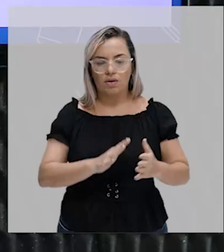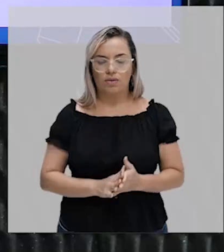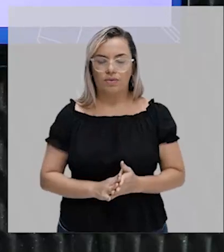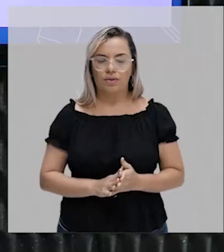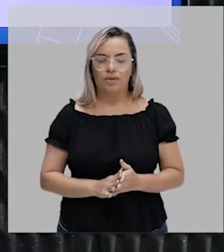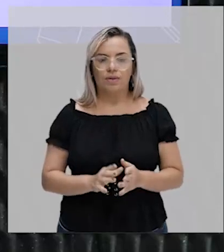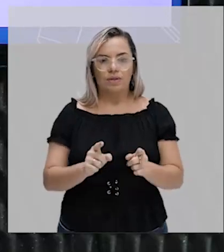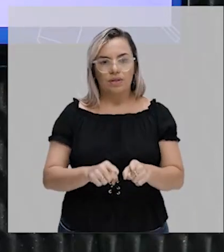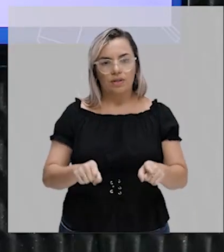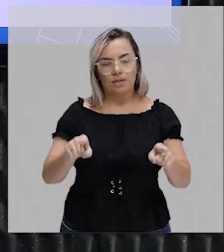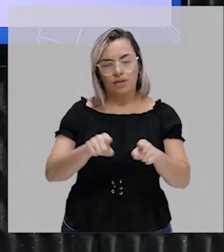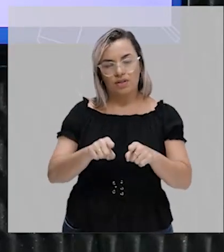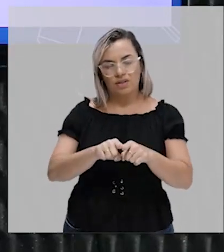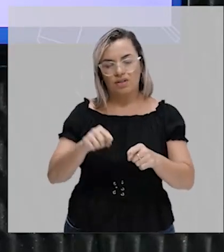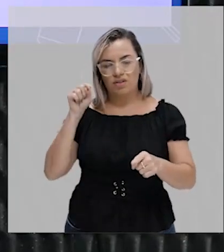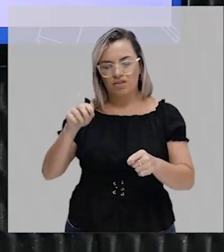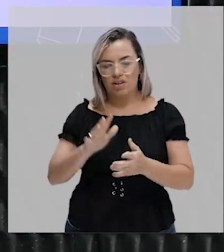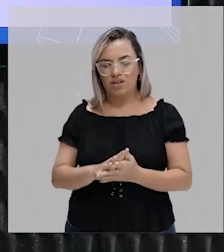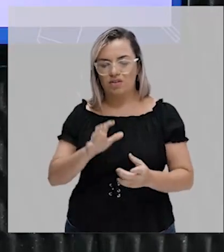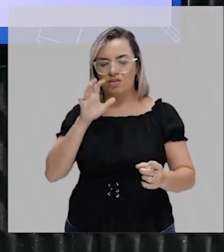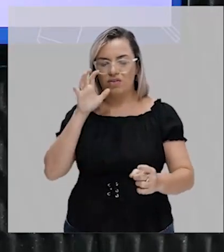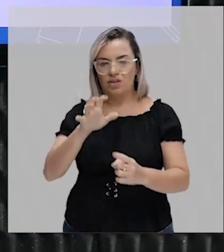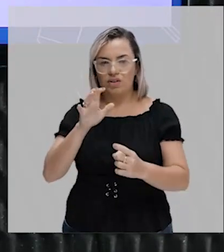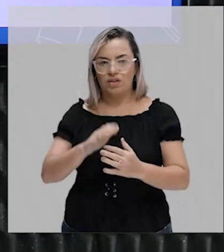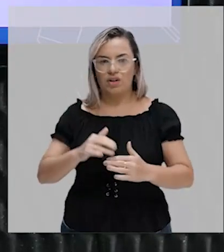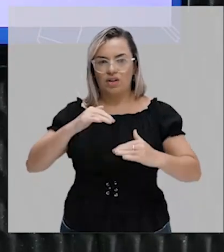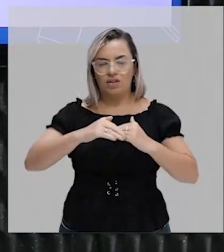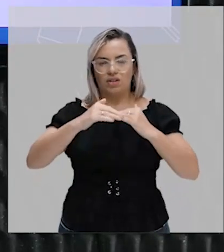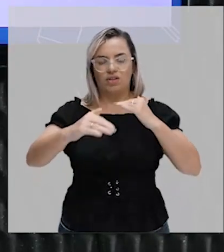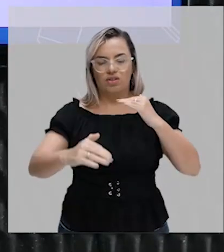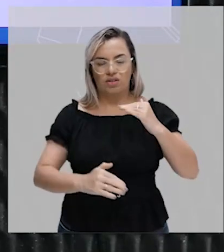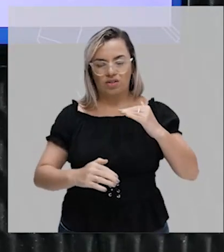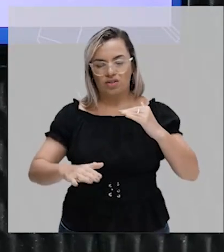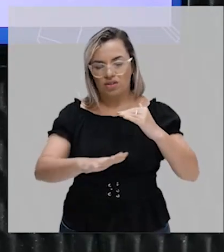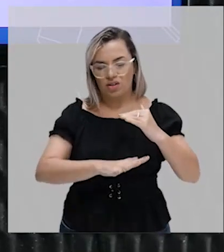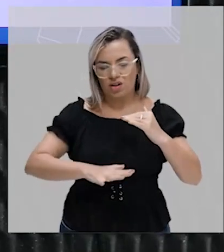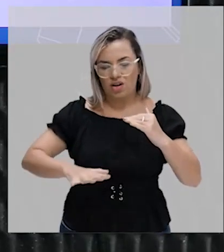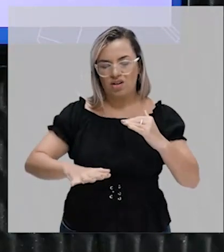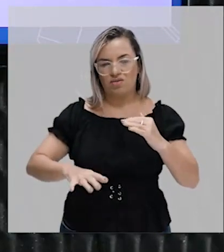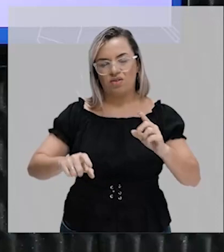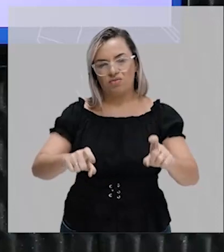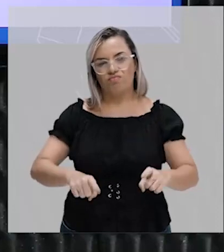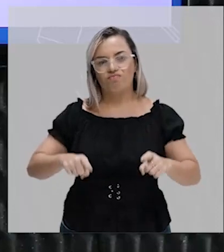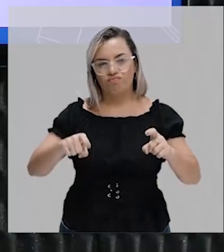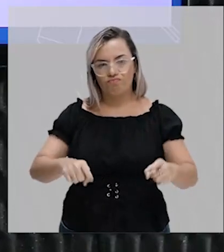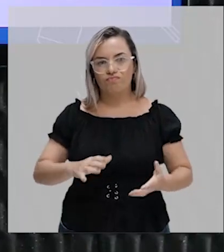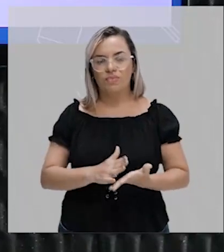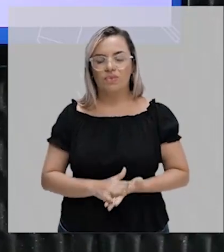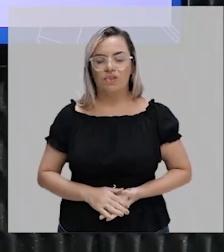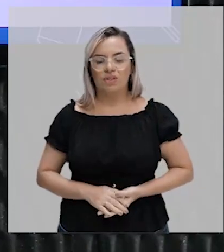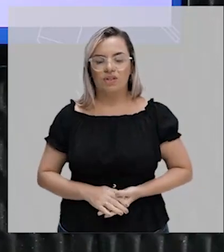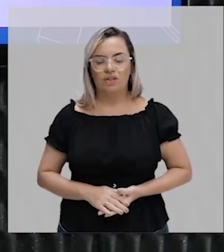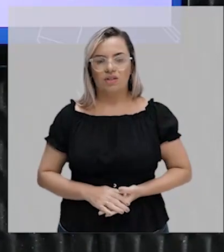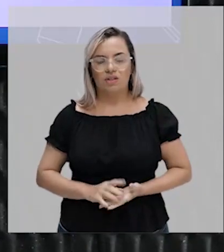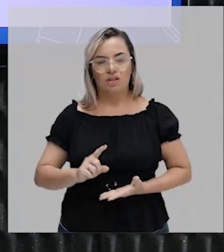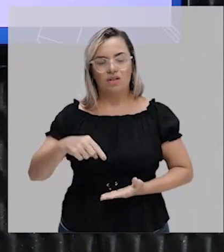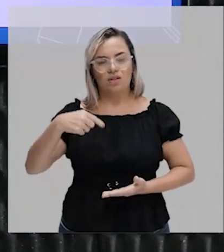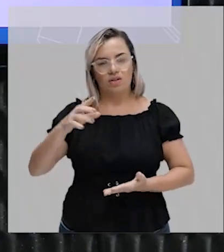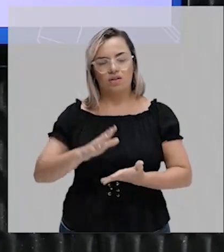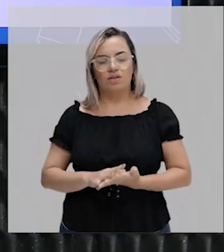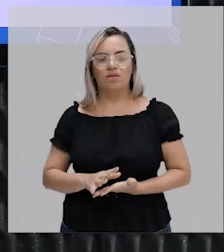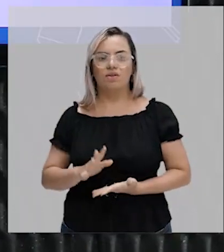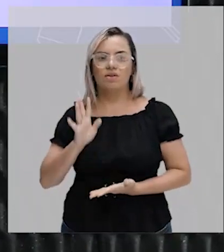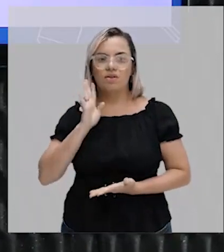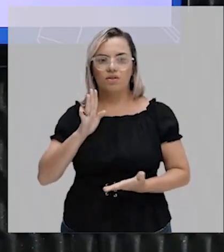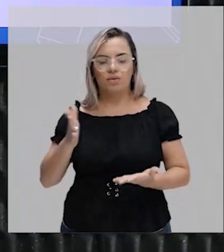desigualdade social do campo, tá certo? Nós vamos já falar sobre isso, tá certo? Sobre essas condições gerais. Mas bacana? Fica com isso em mente, a Revolução Verde